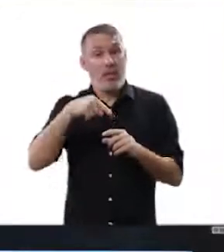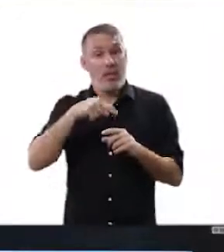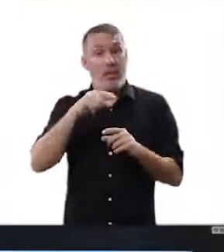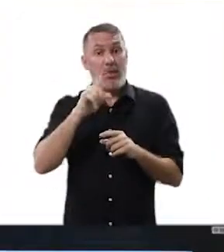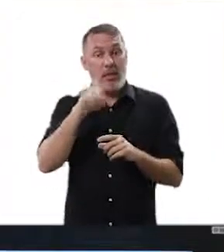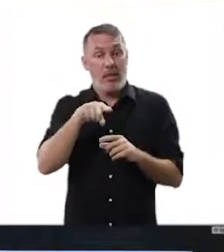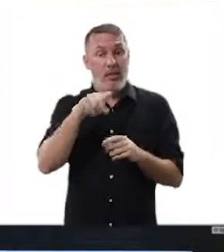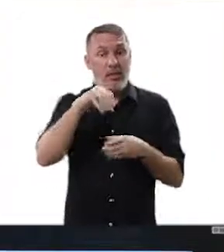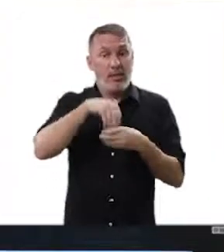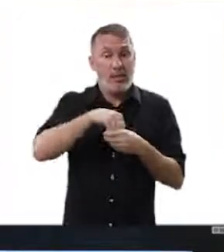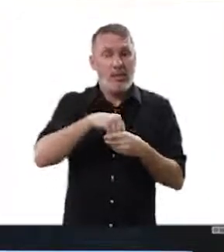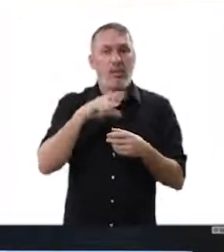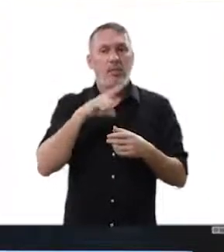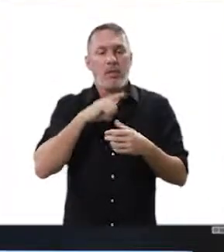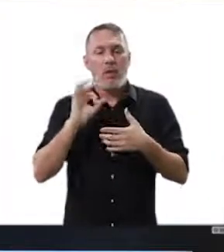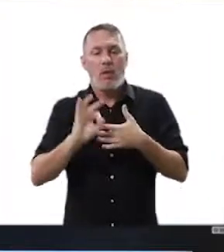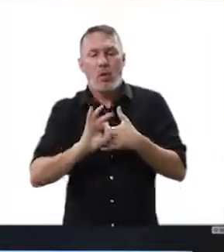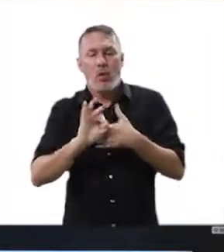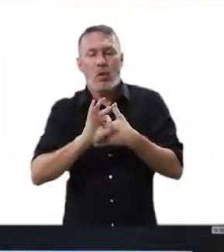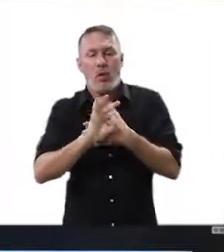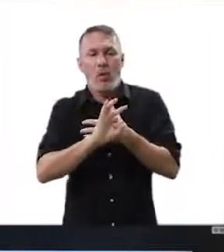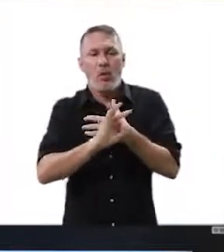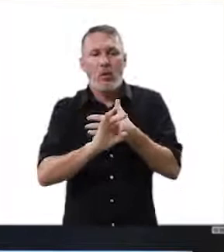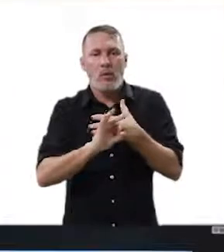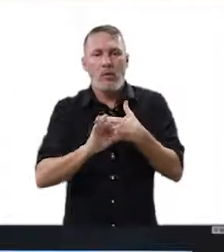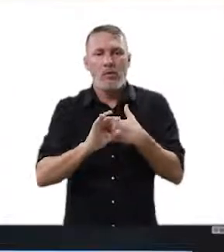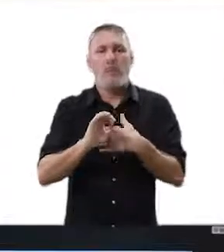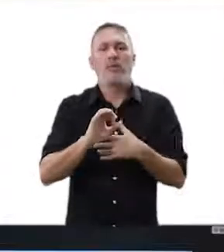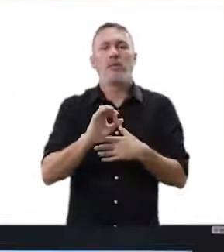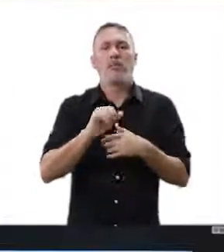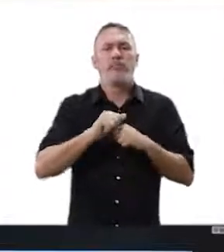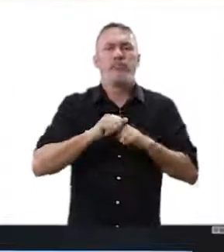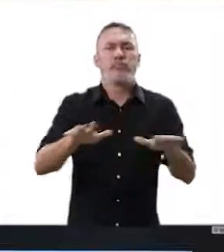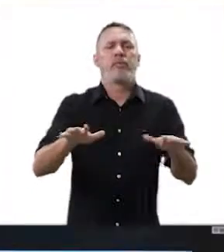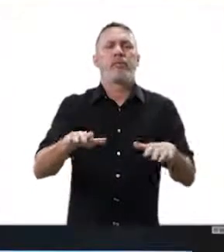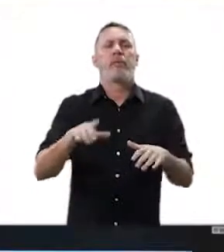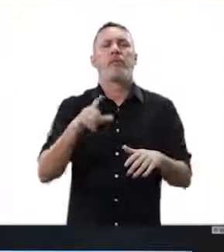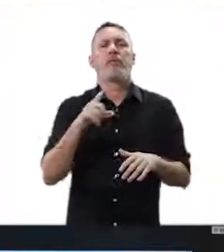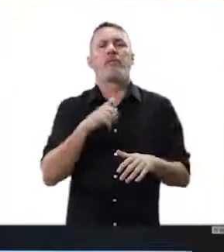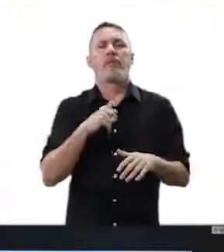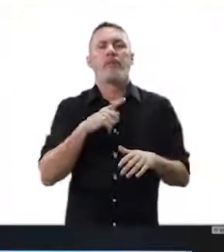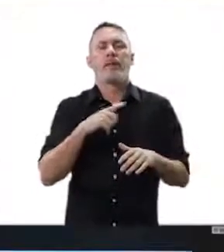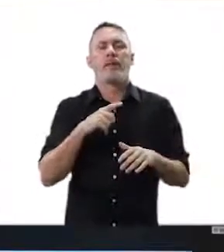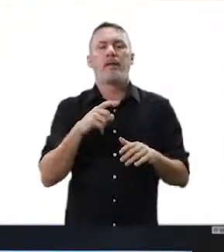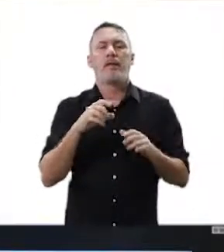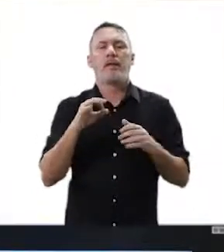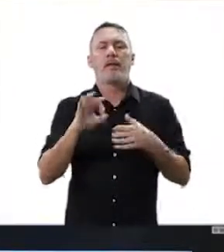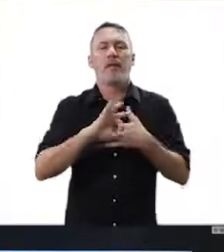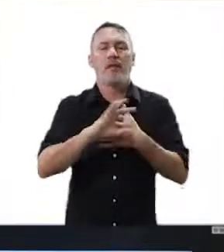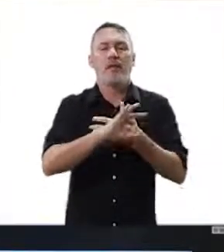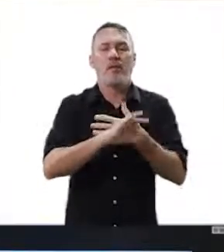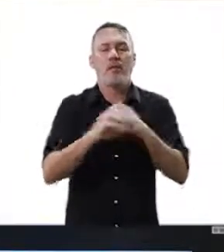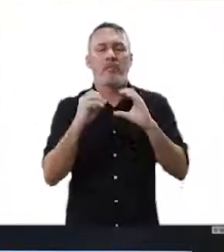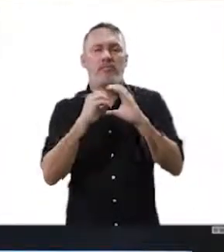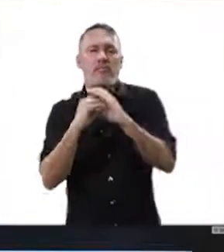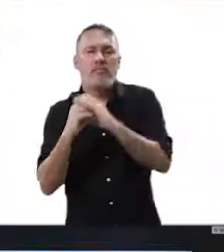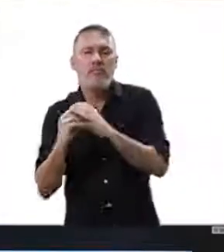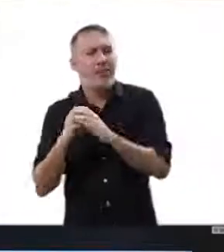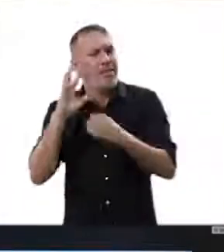podem ver, a gente vai ter a mitocôndria, os peroxissomos, o aparelho de Golgi,